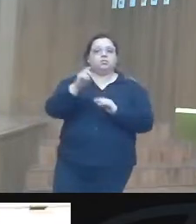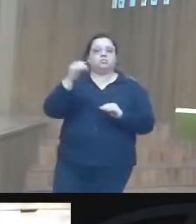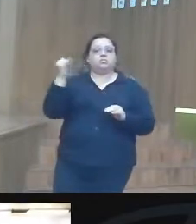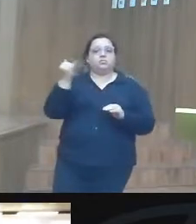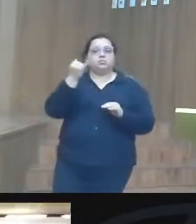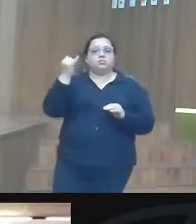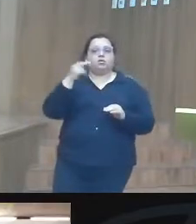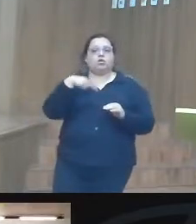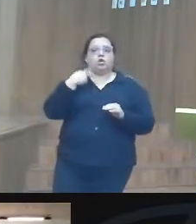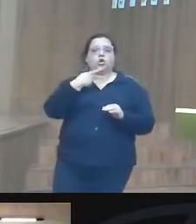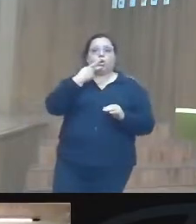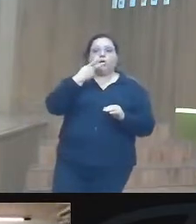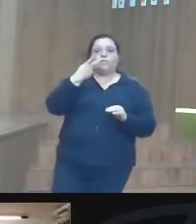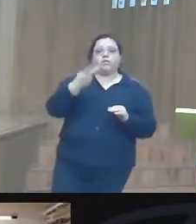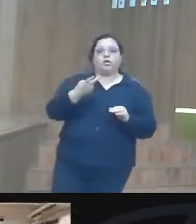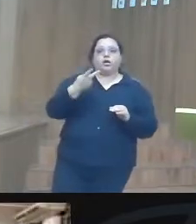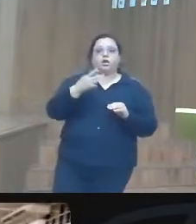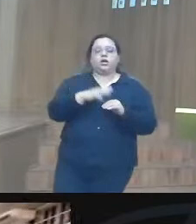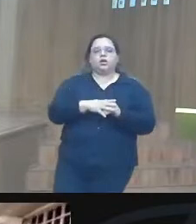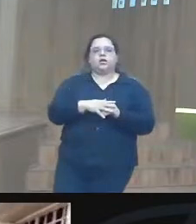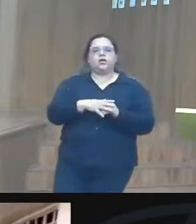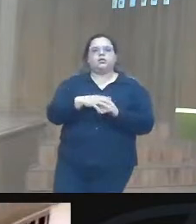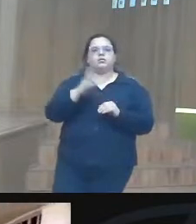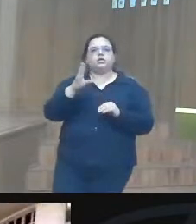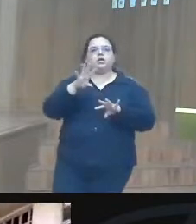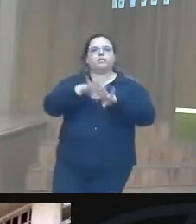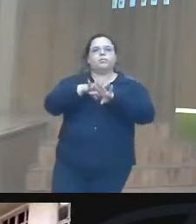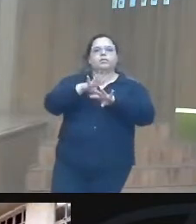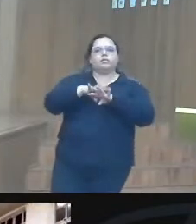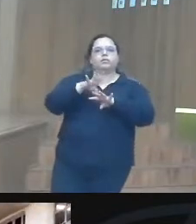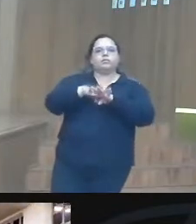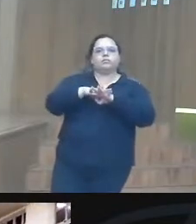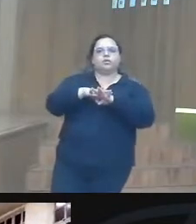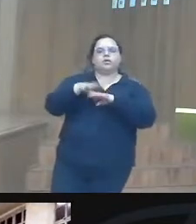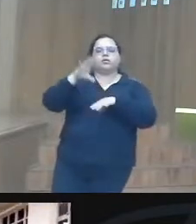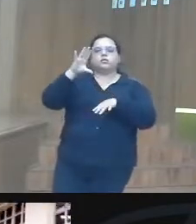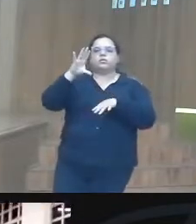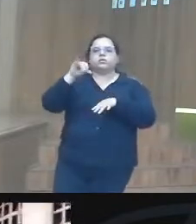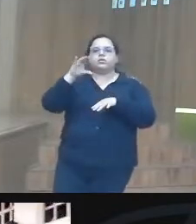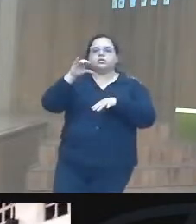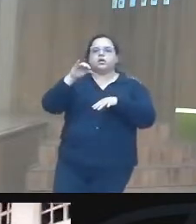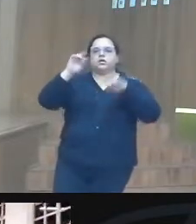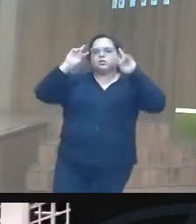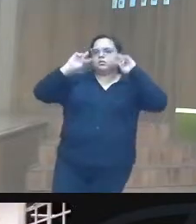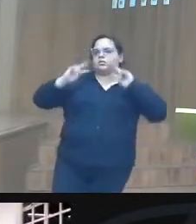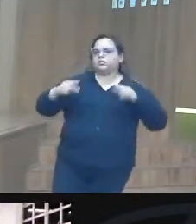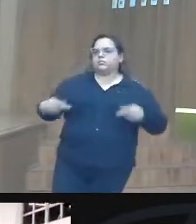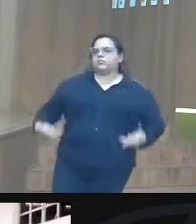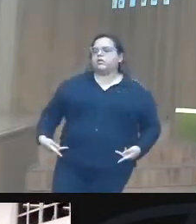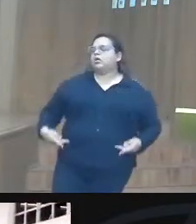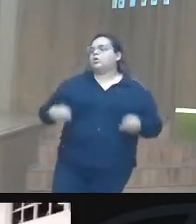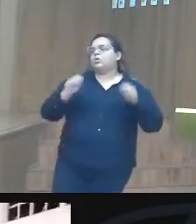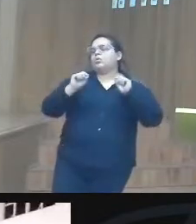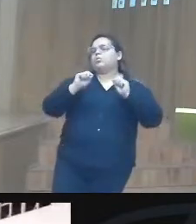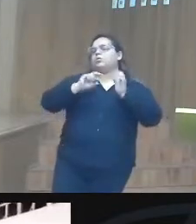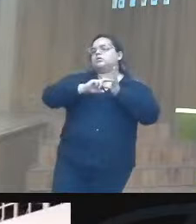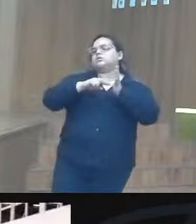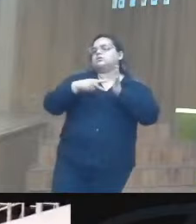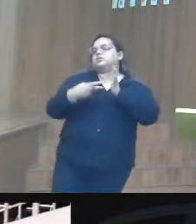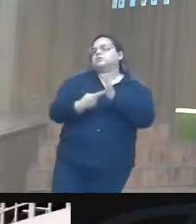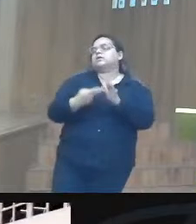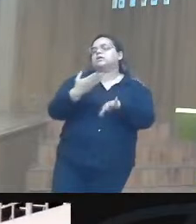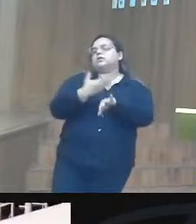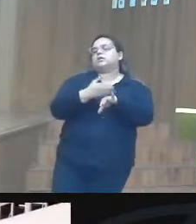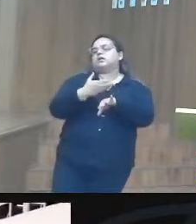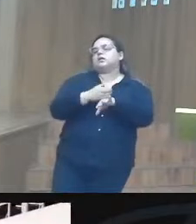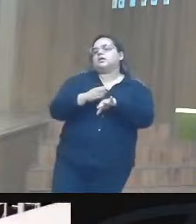fala assim, considerar a matemática uma ciência humana, o que isso significa na prática? Significa